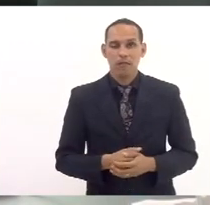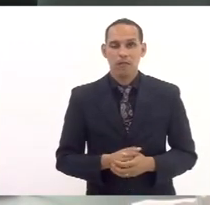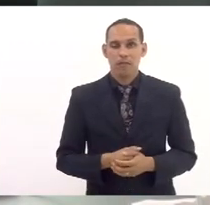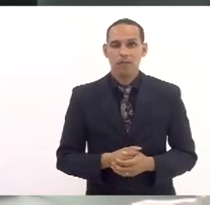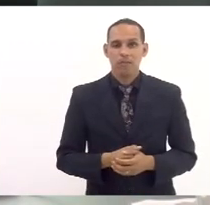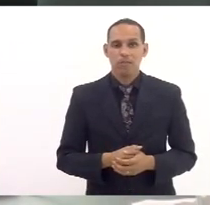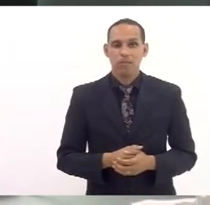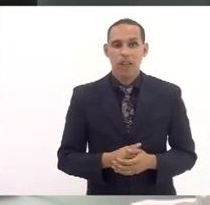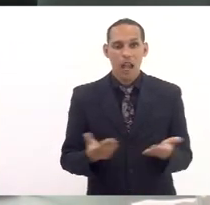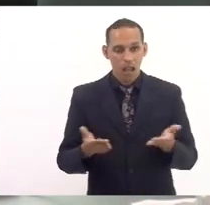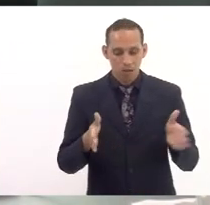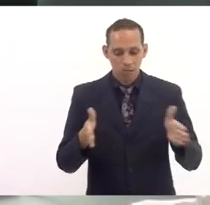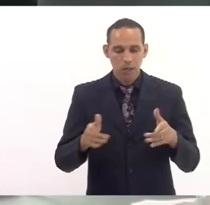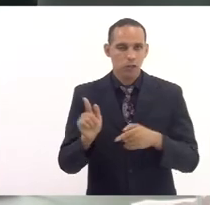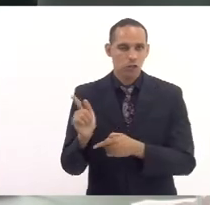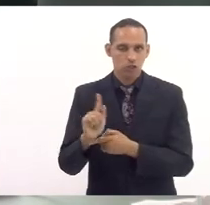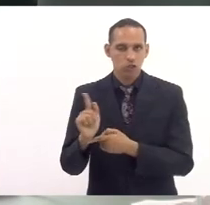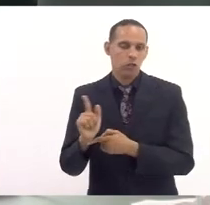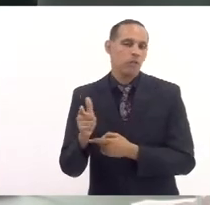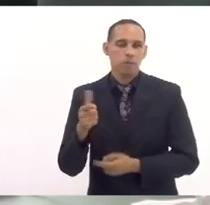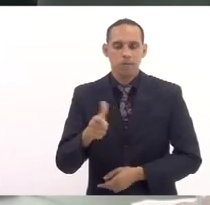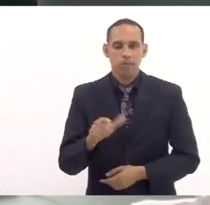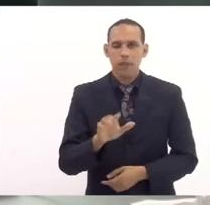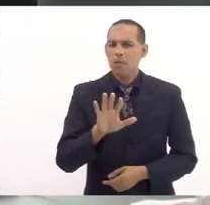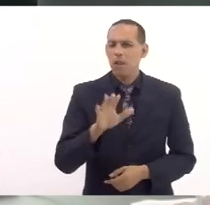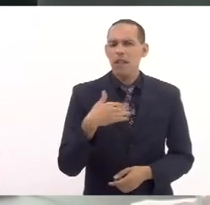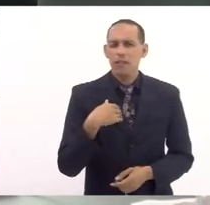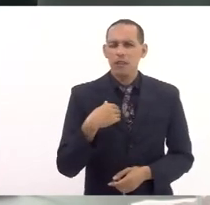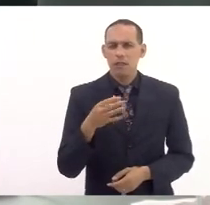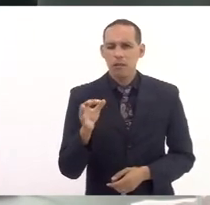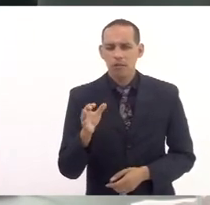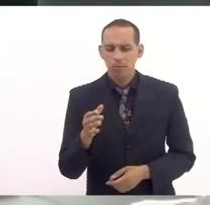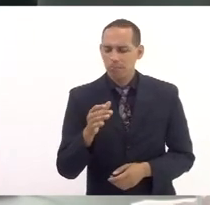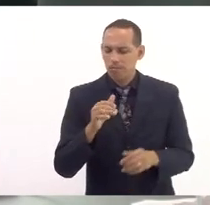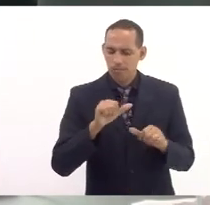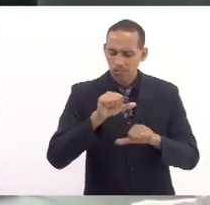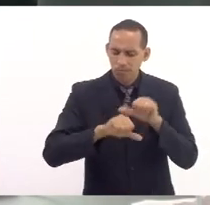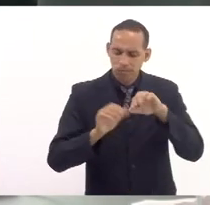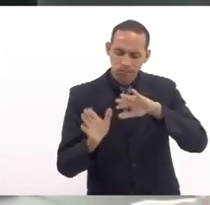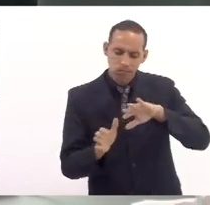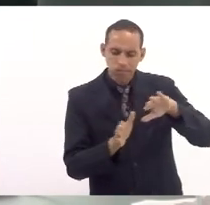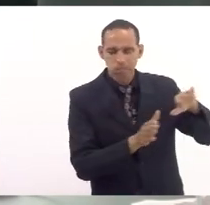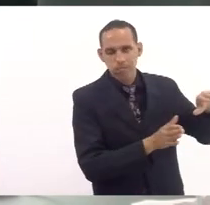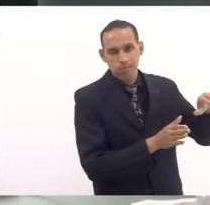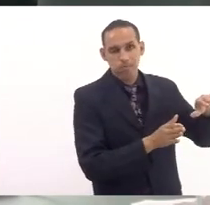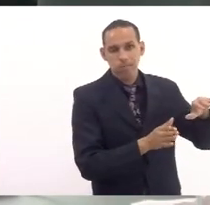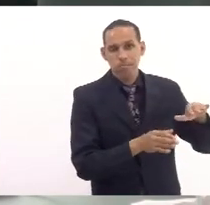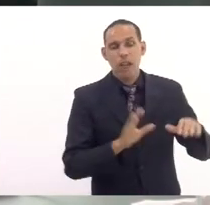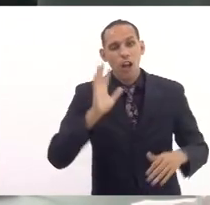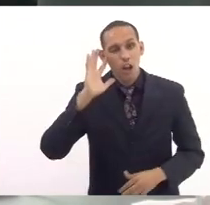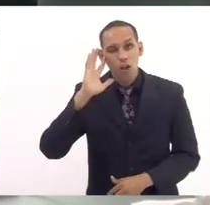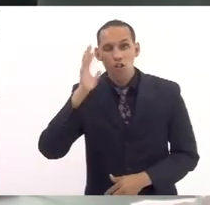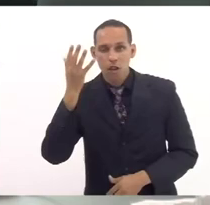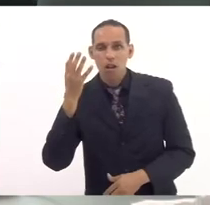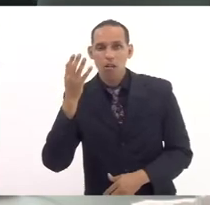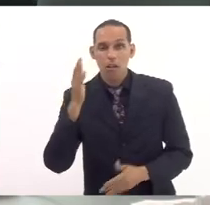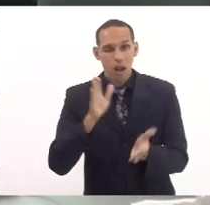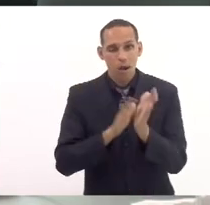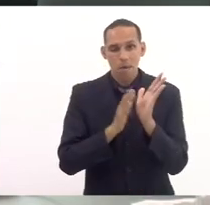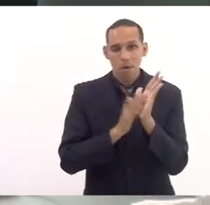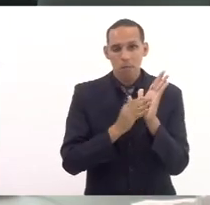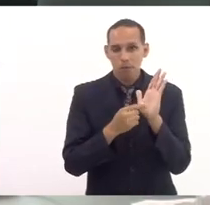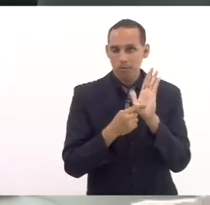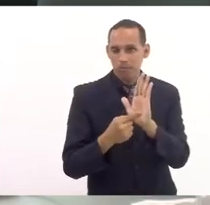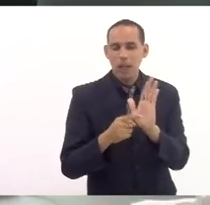nessa gestão ainda não houve. Mas eu queria virar um pouquinho a página e queria propor soluções. A gente está